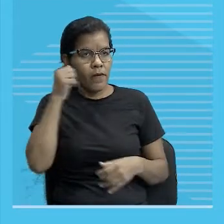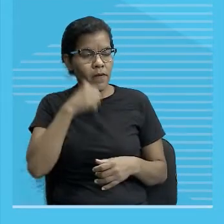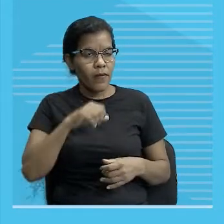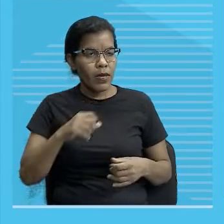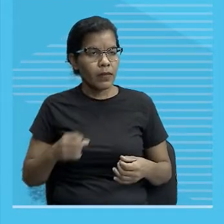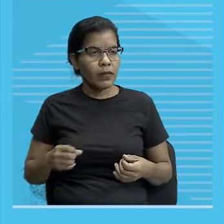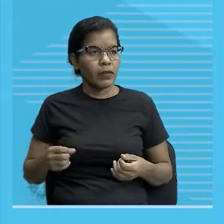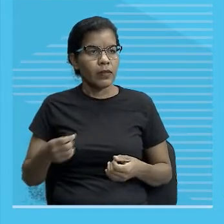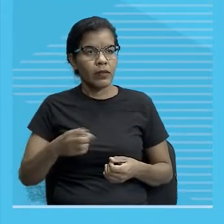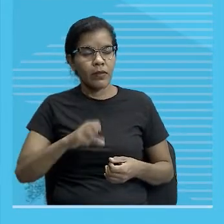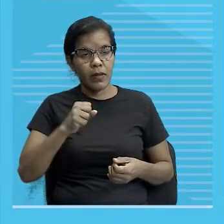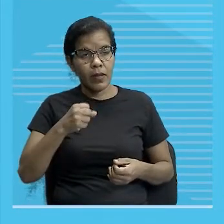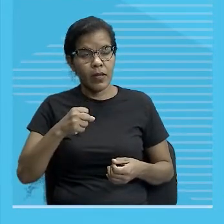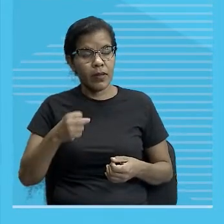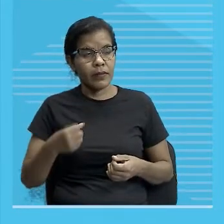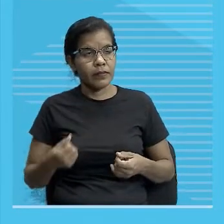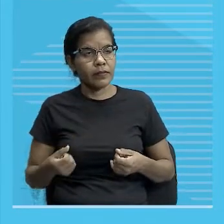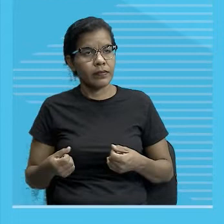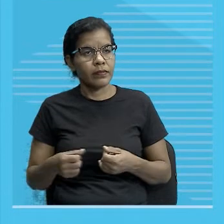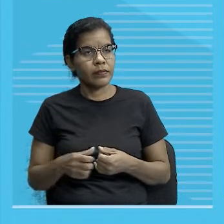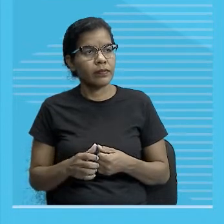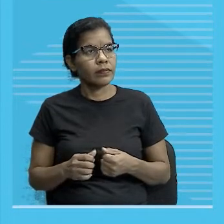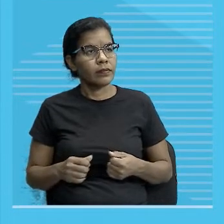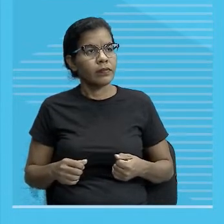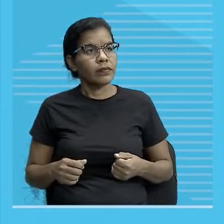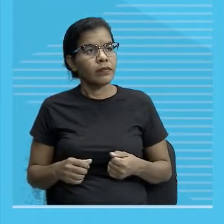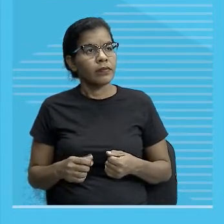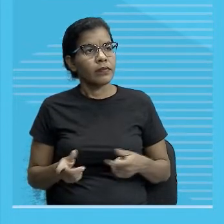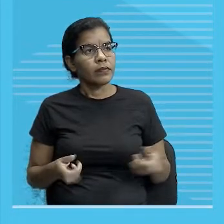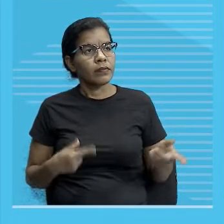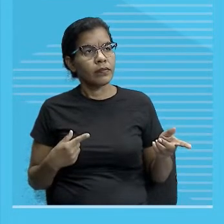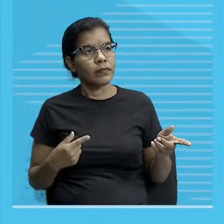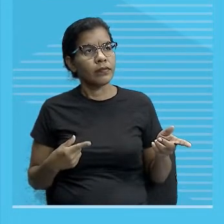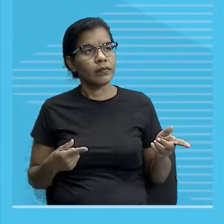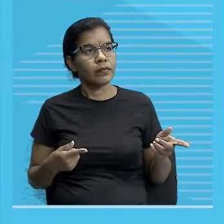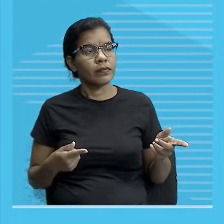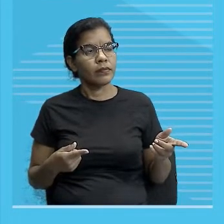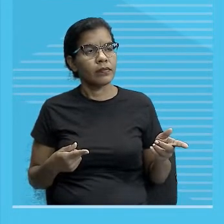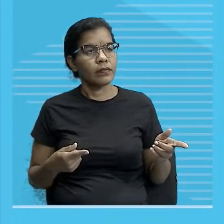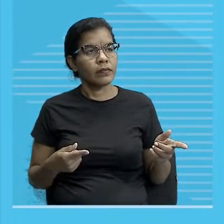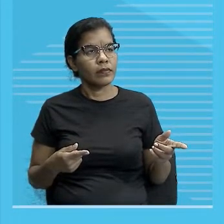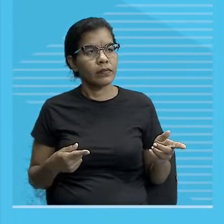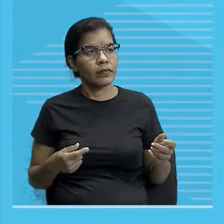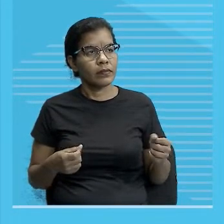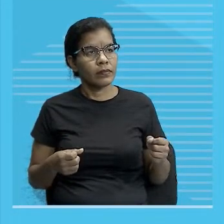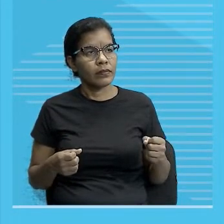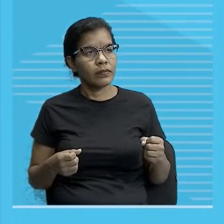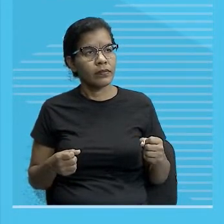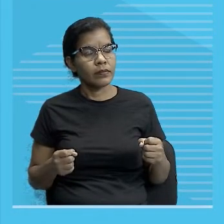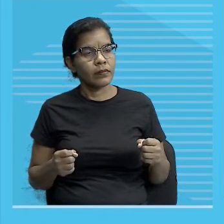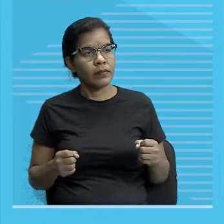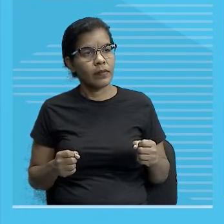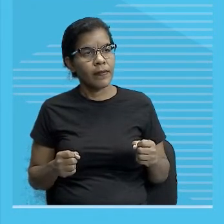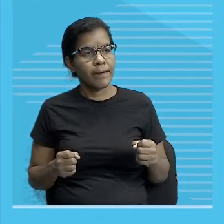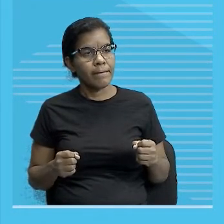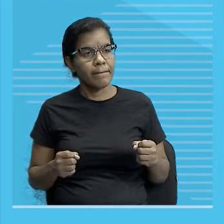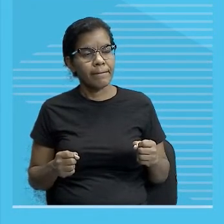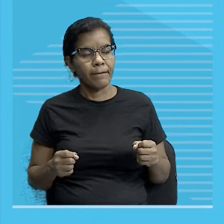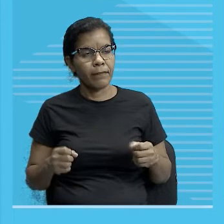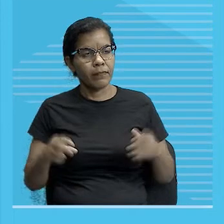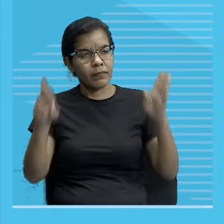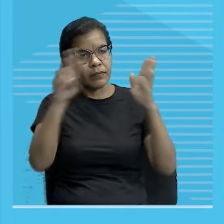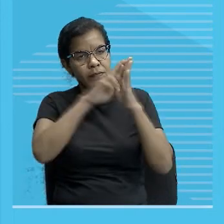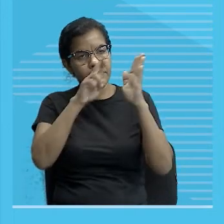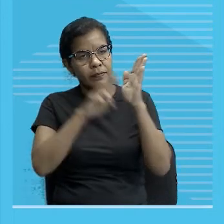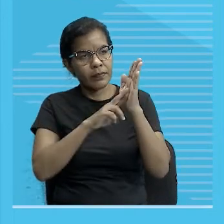definido masculino plural, e pronto. Beleza. Aí, claro, né, gente? Essa